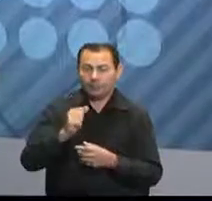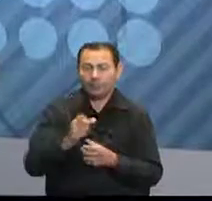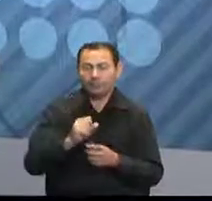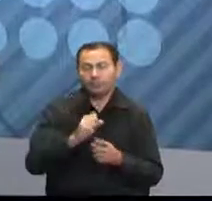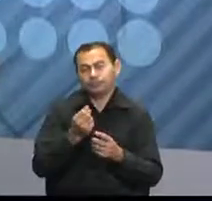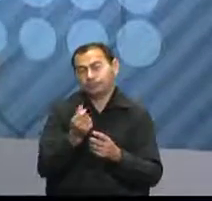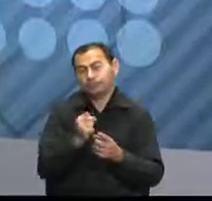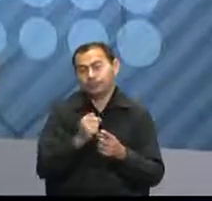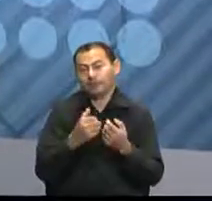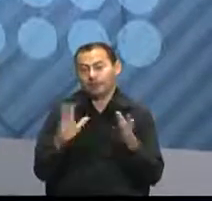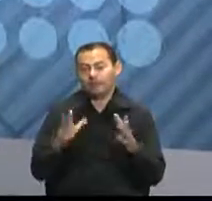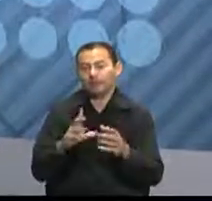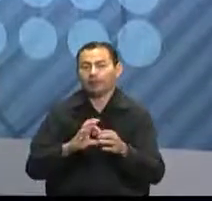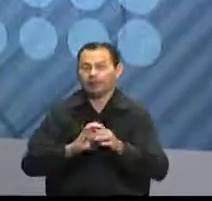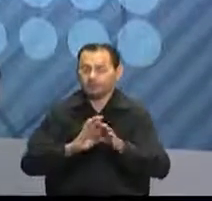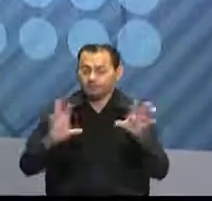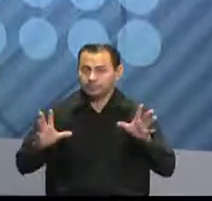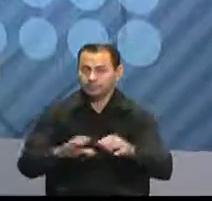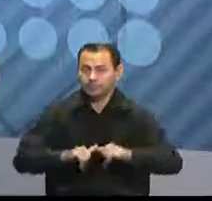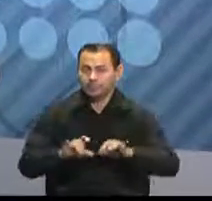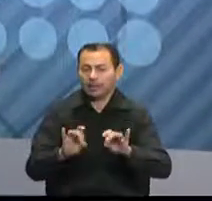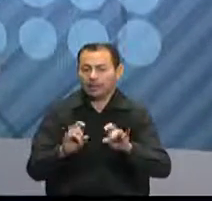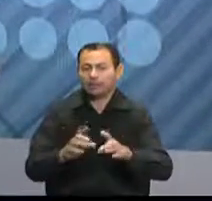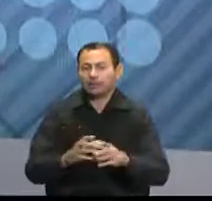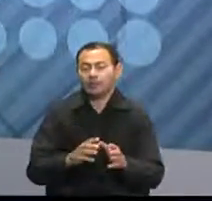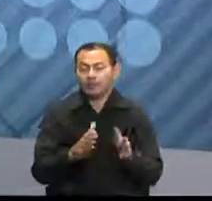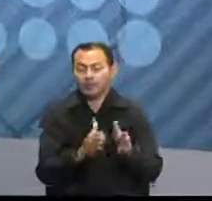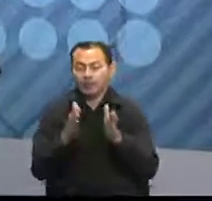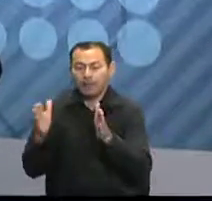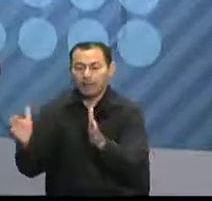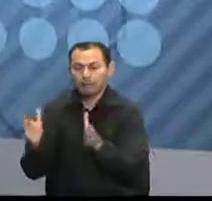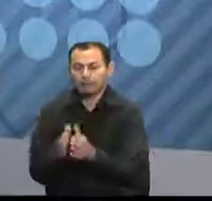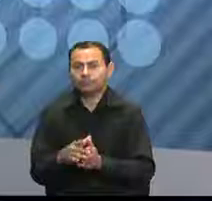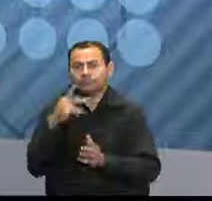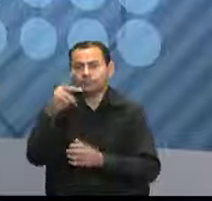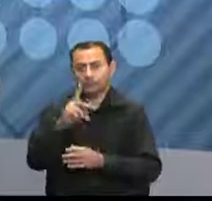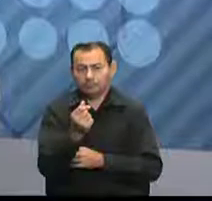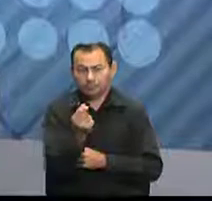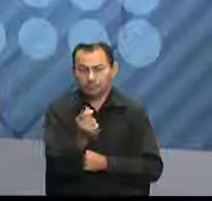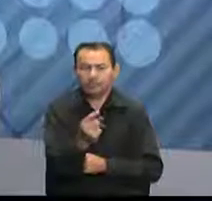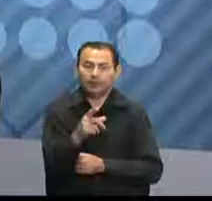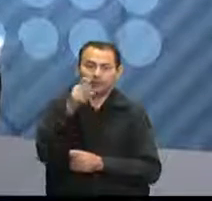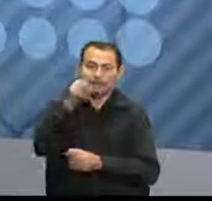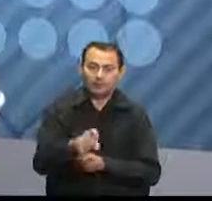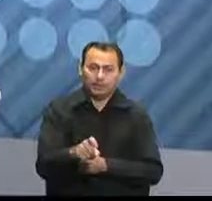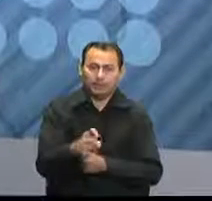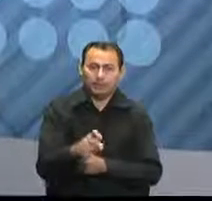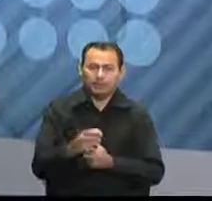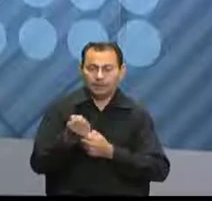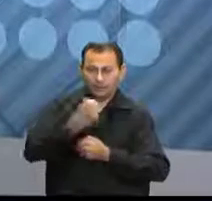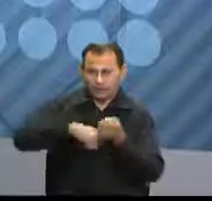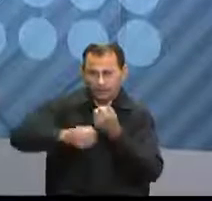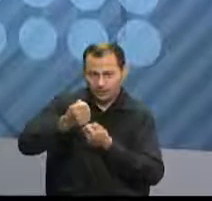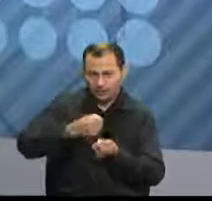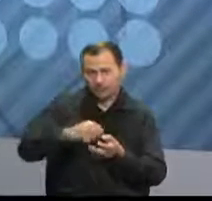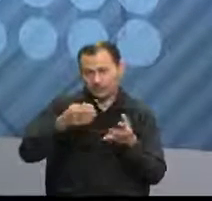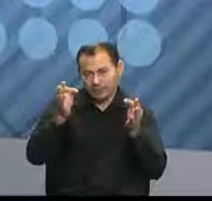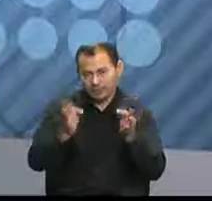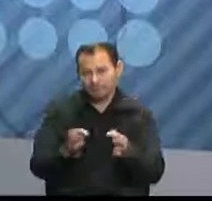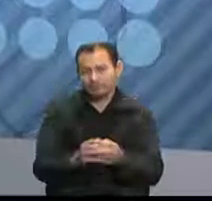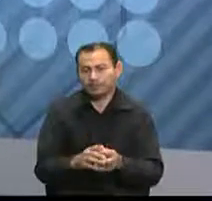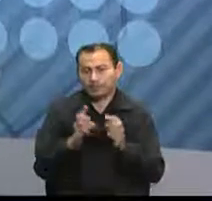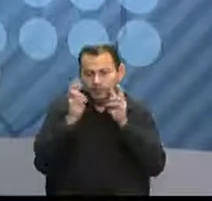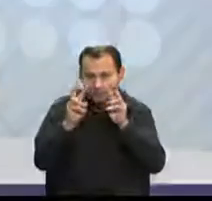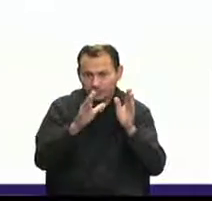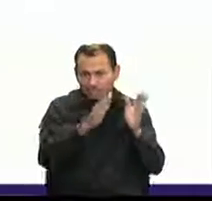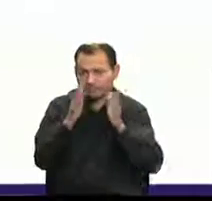aberto e ali ela vai disponibilizar o mercado uma parte do seu capital para ser negociado tá então